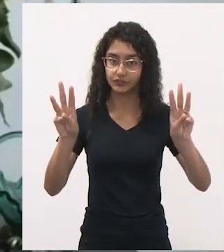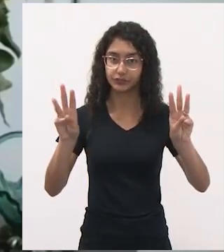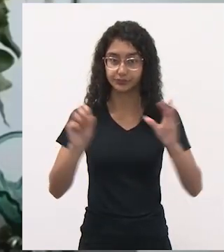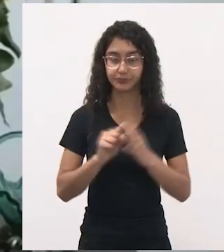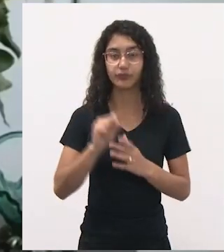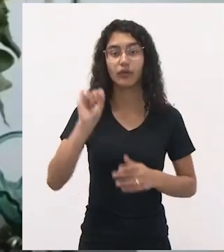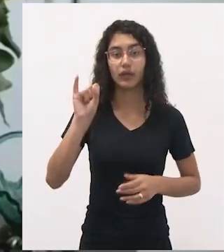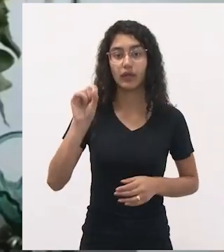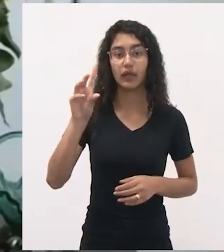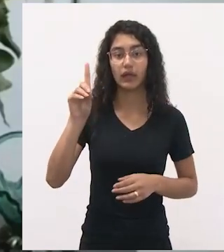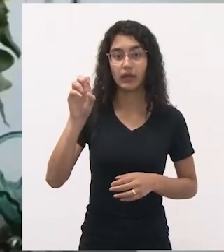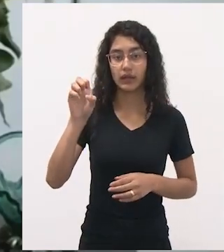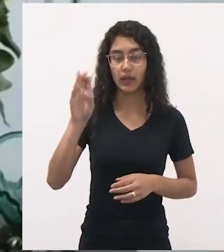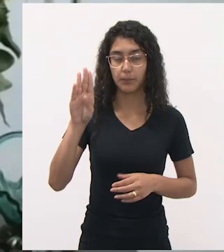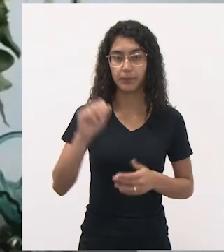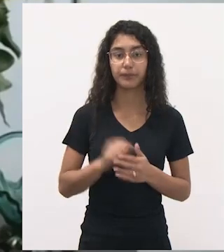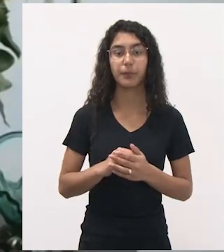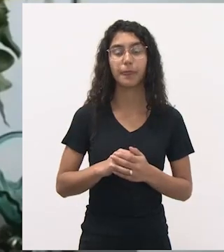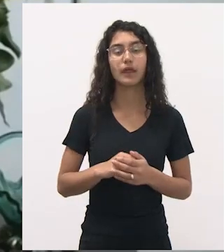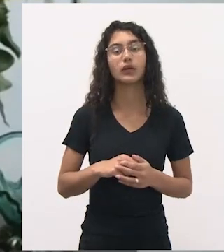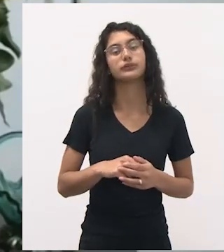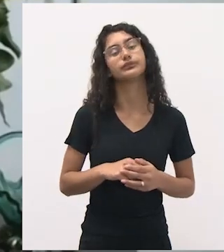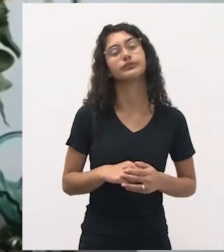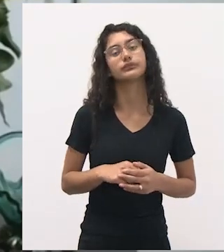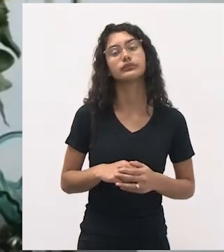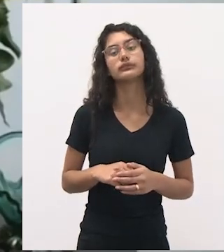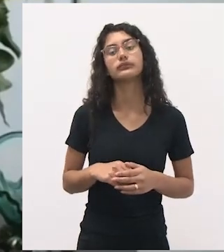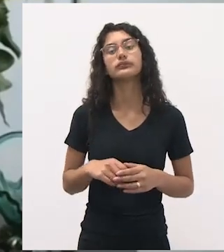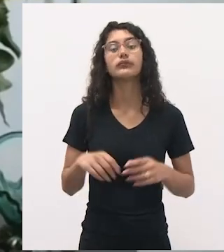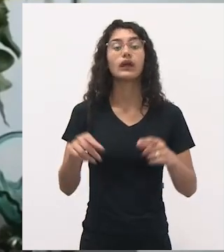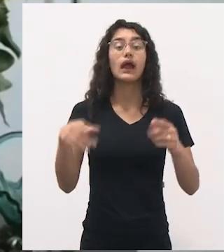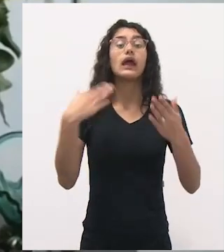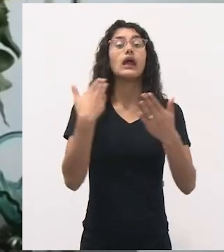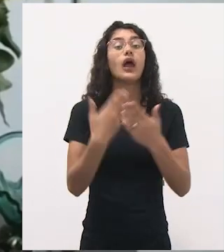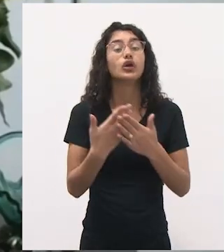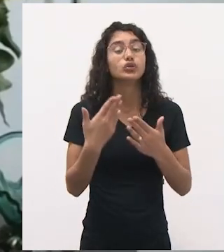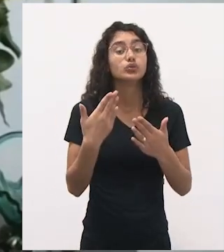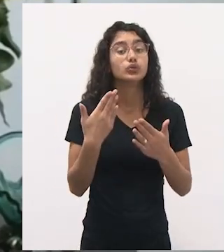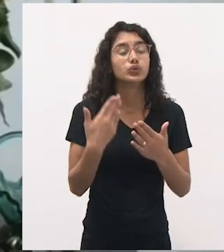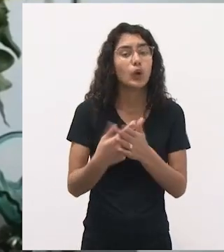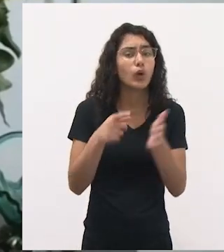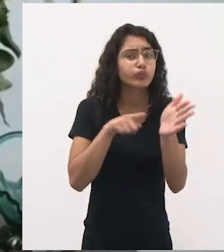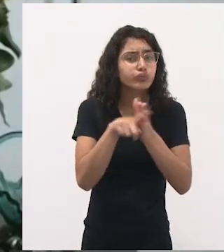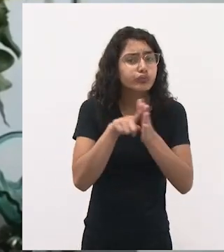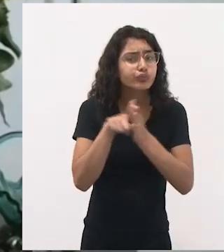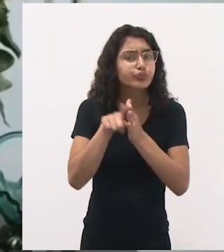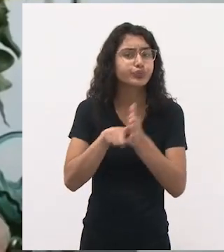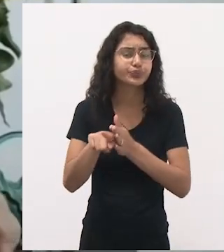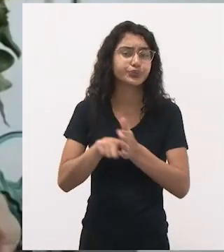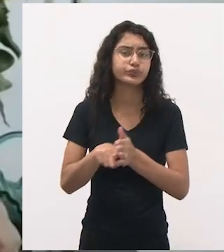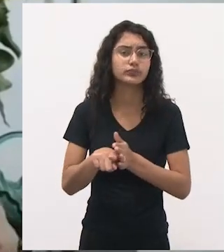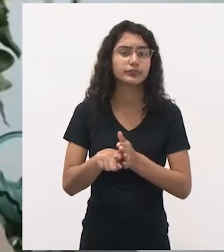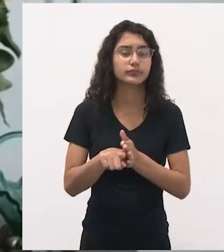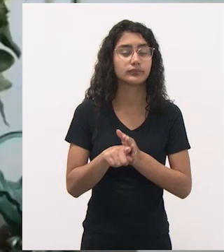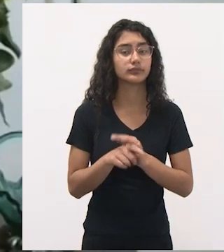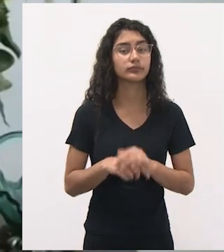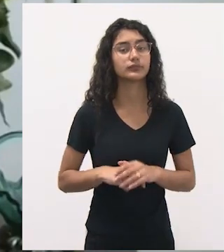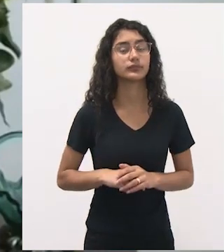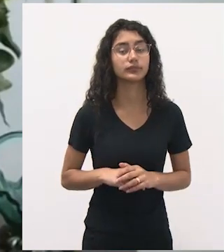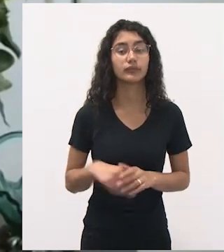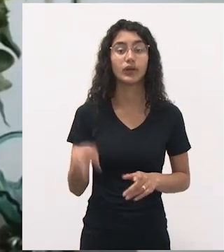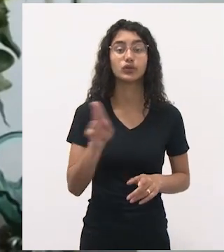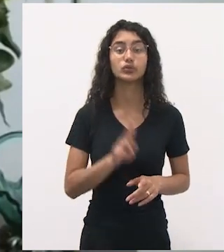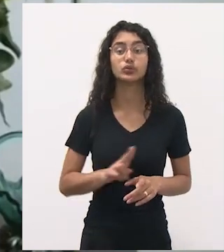Marques colocou aqui é que o CAED ele fez um estudo, uma análise e ele colocou